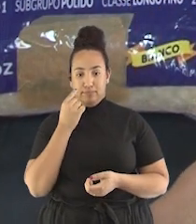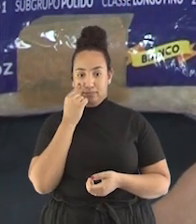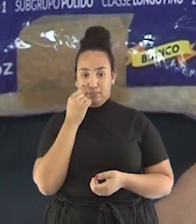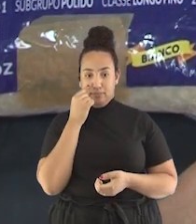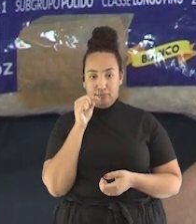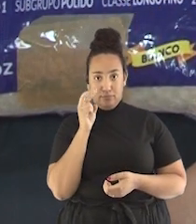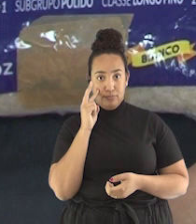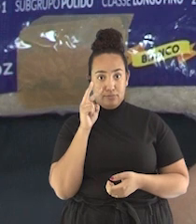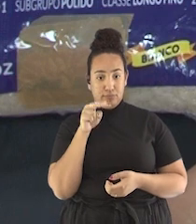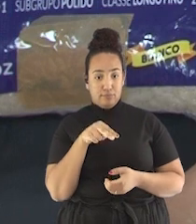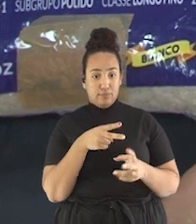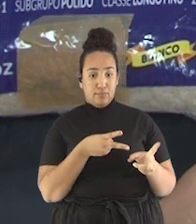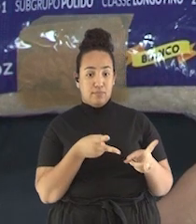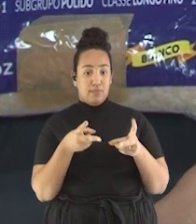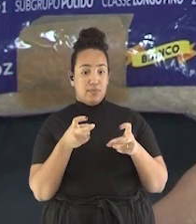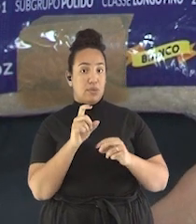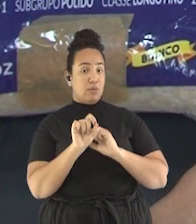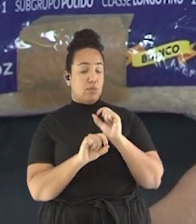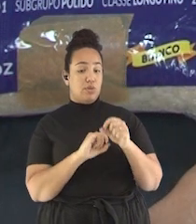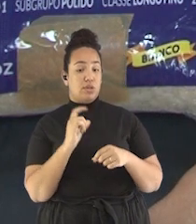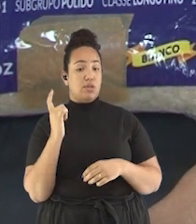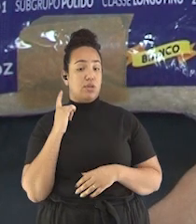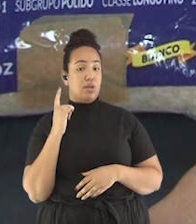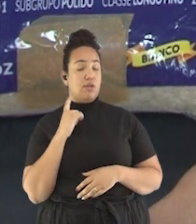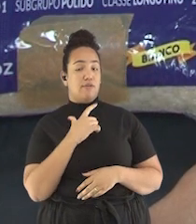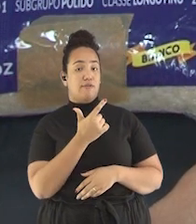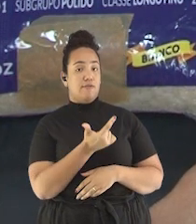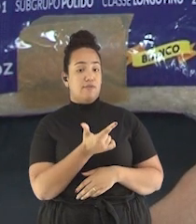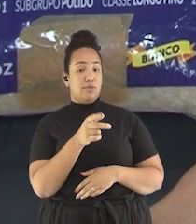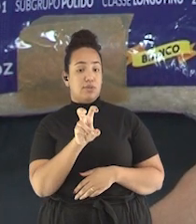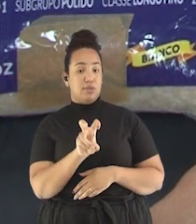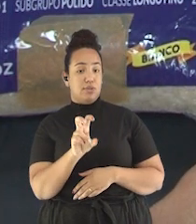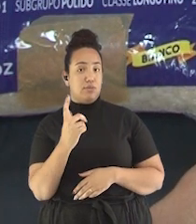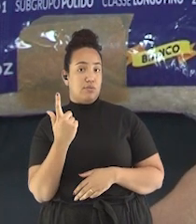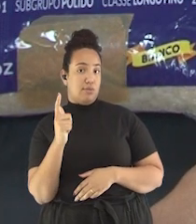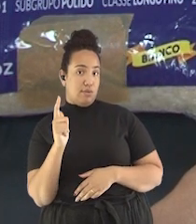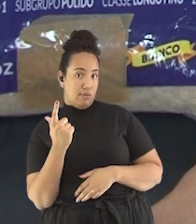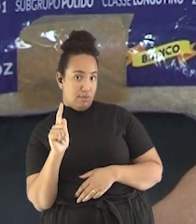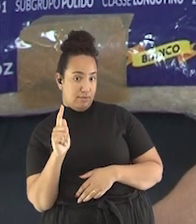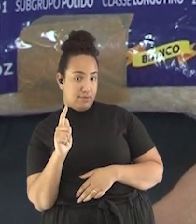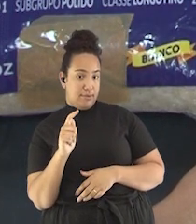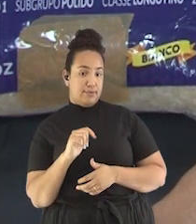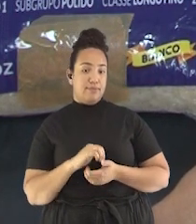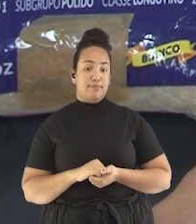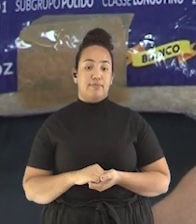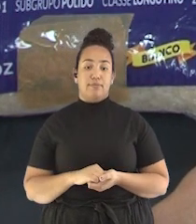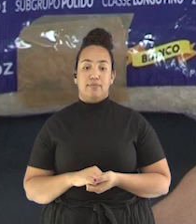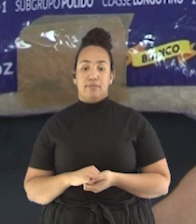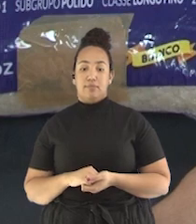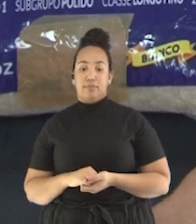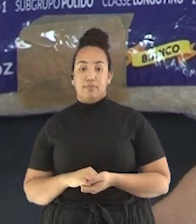Olhando aqui no visor, percebemos que ele tem 25 gramas.